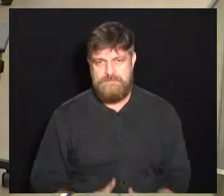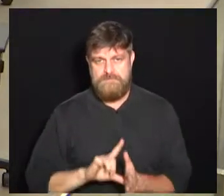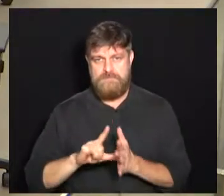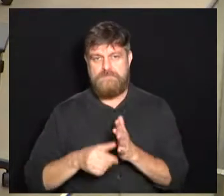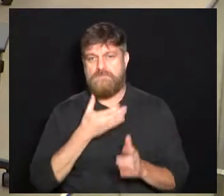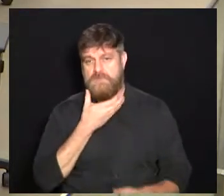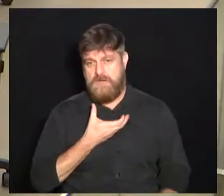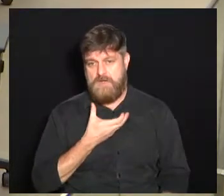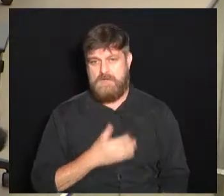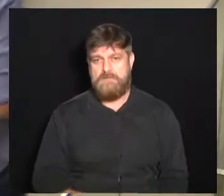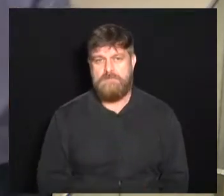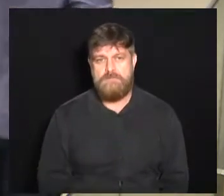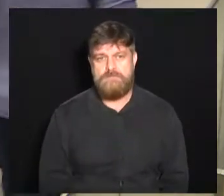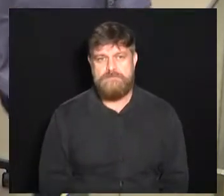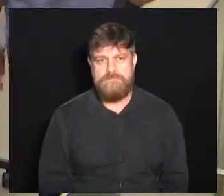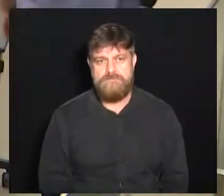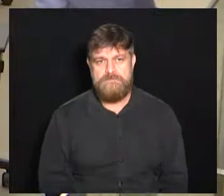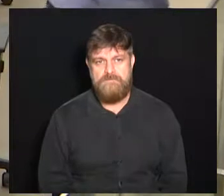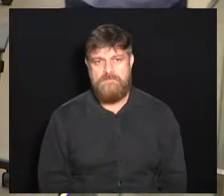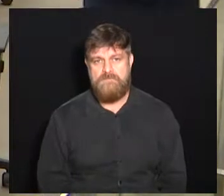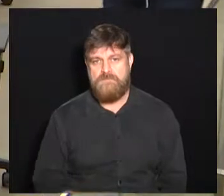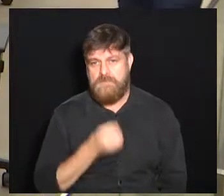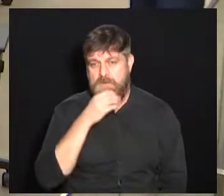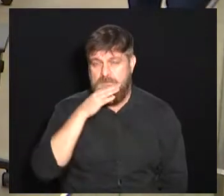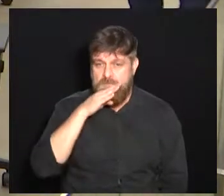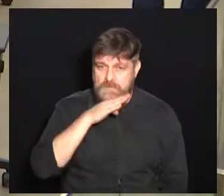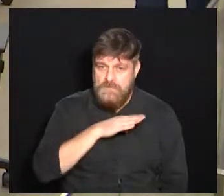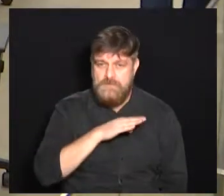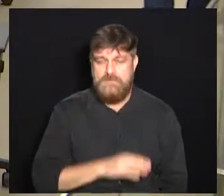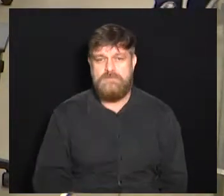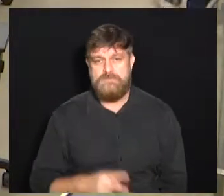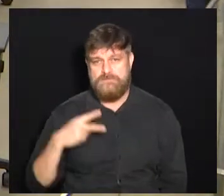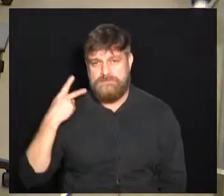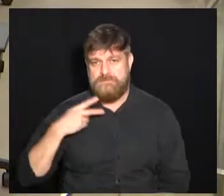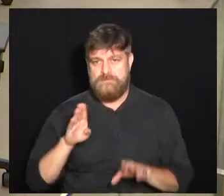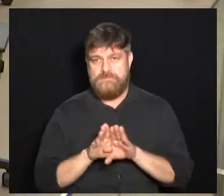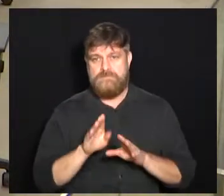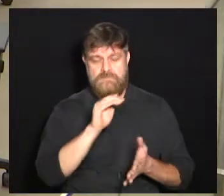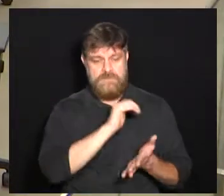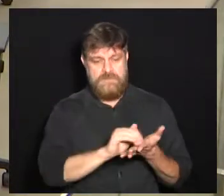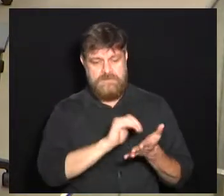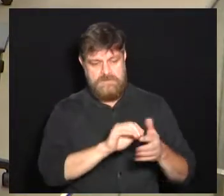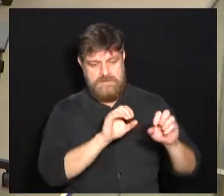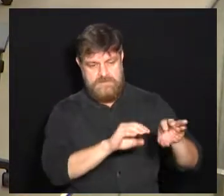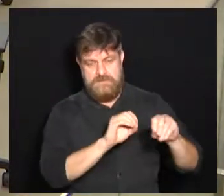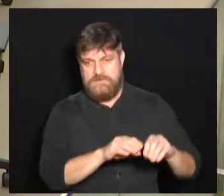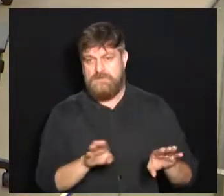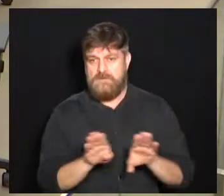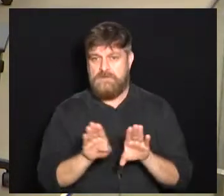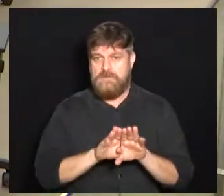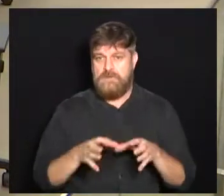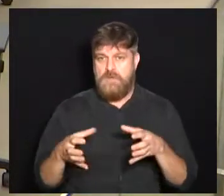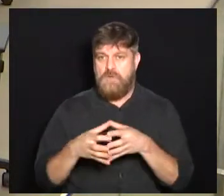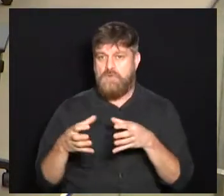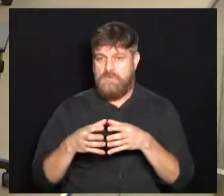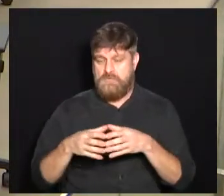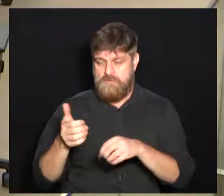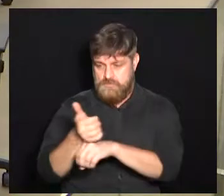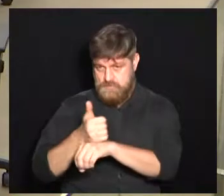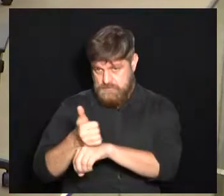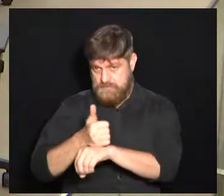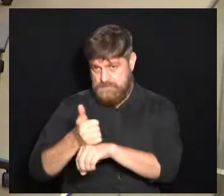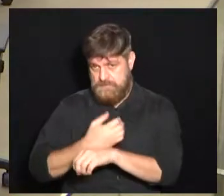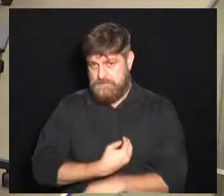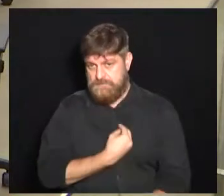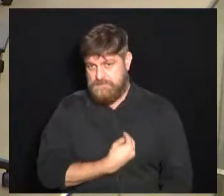depois, Carmo. Eu vou passar, por favor. Bom, boa tarde, vereadores, boa tarde, secretária, a equipe da educação que está aqui, boa